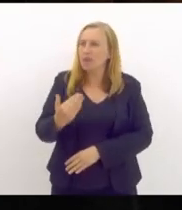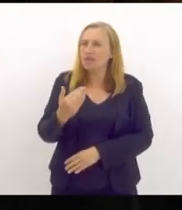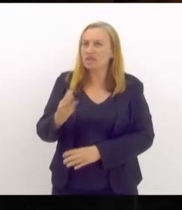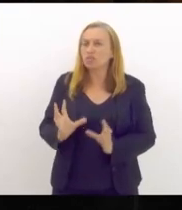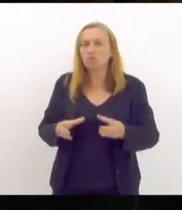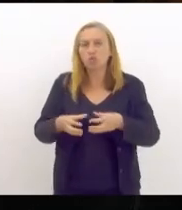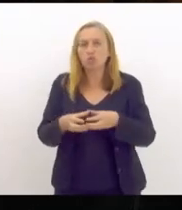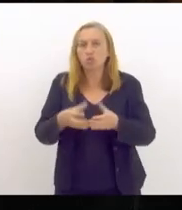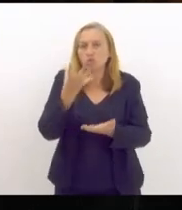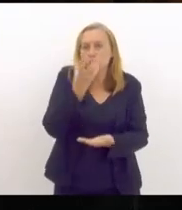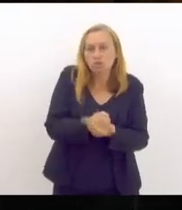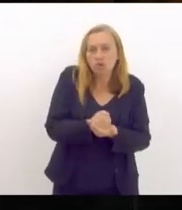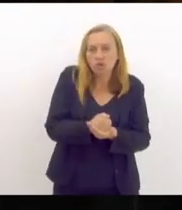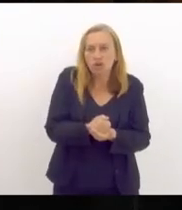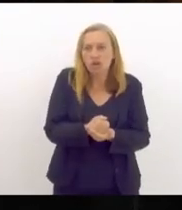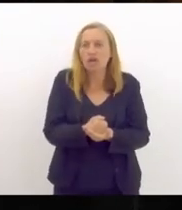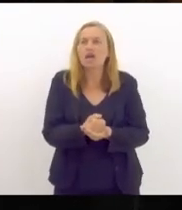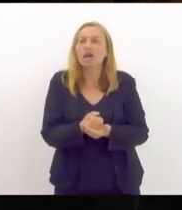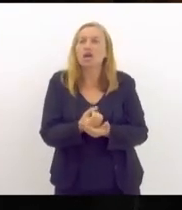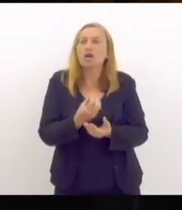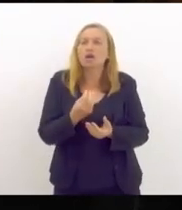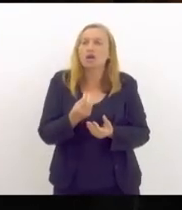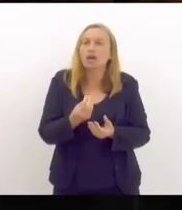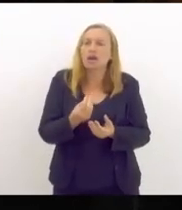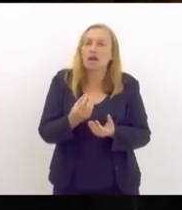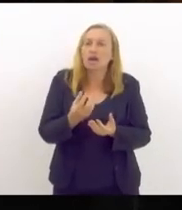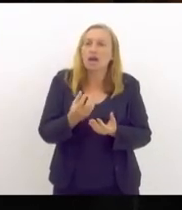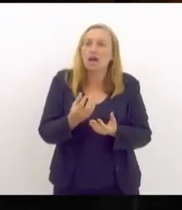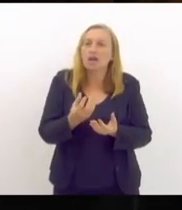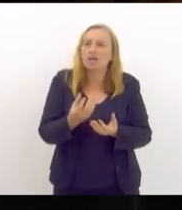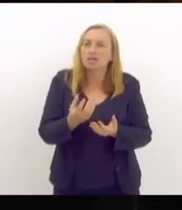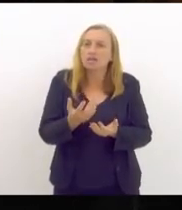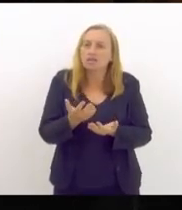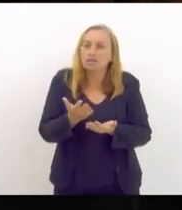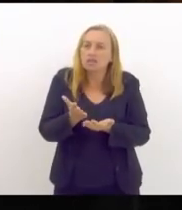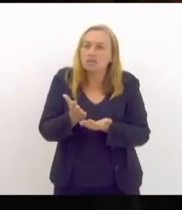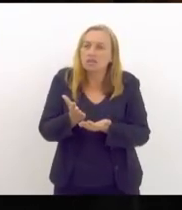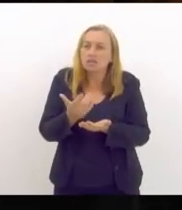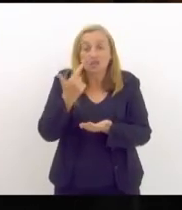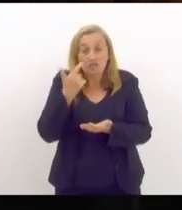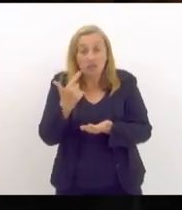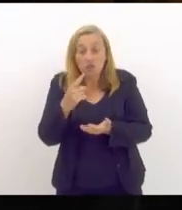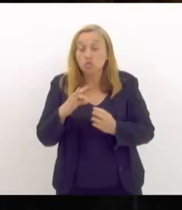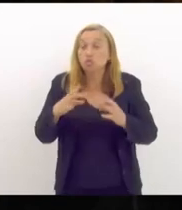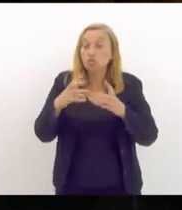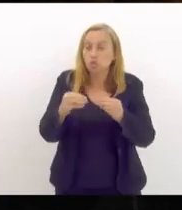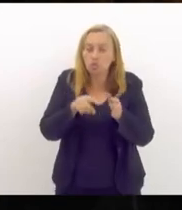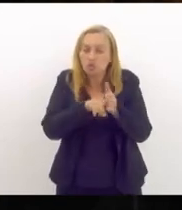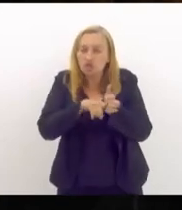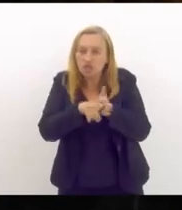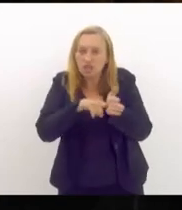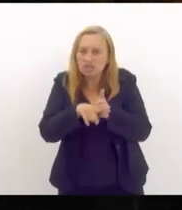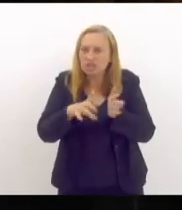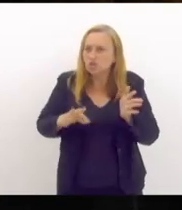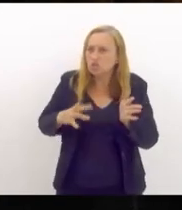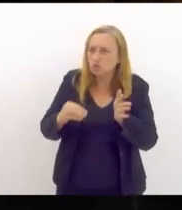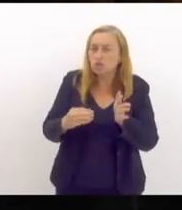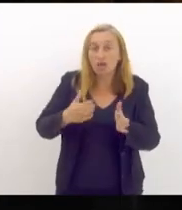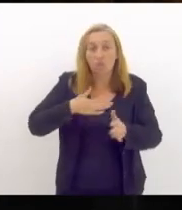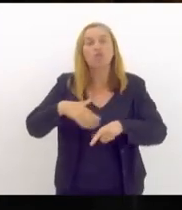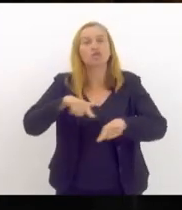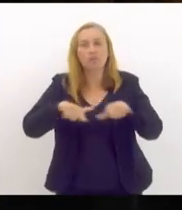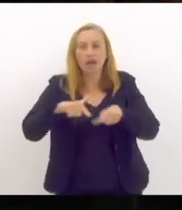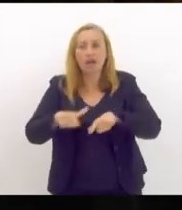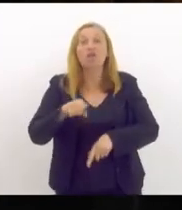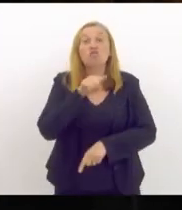minha equipe protocolar medidas para que a gente possa punindo isso tá fiscalizando isso que é o meu dever